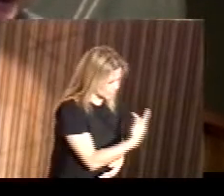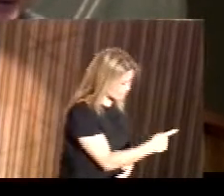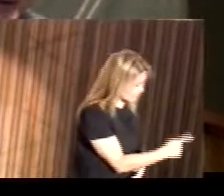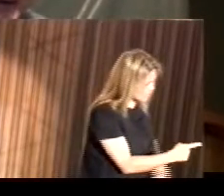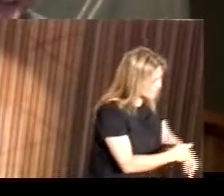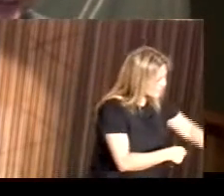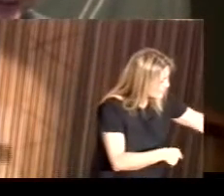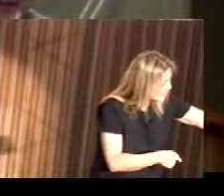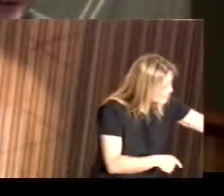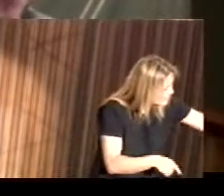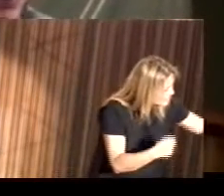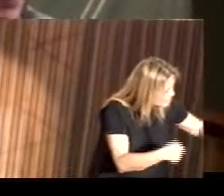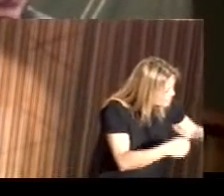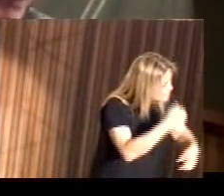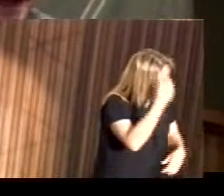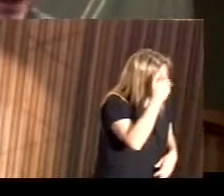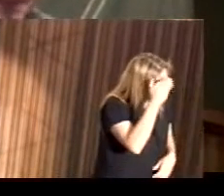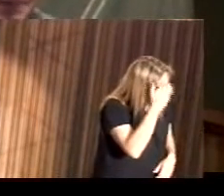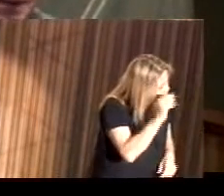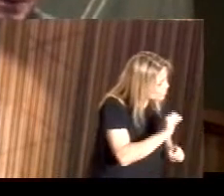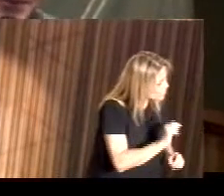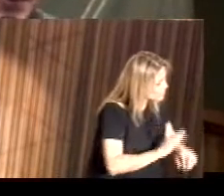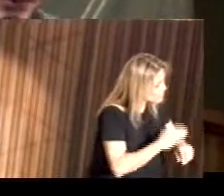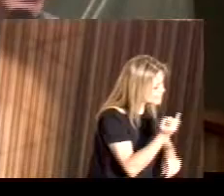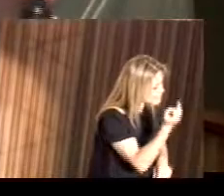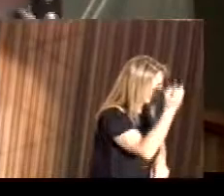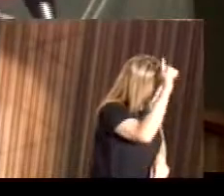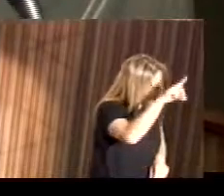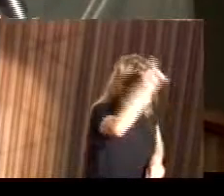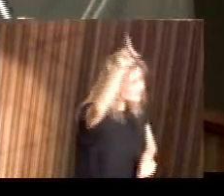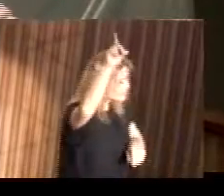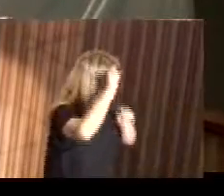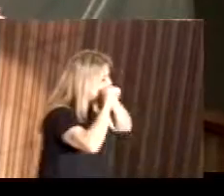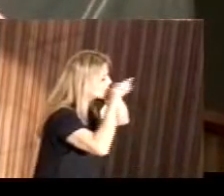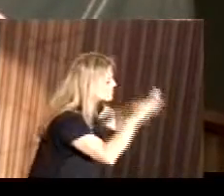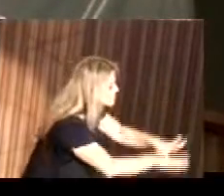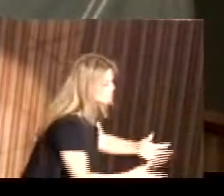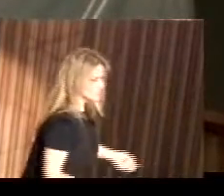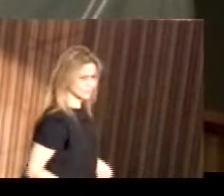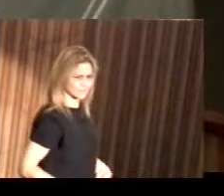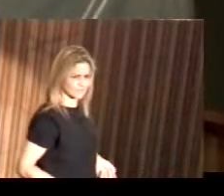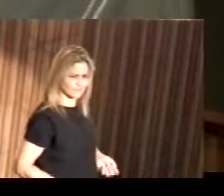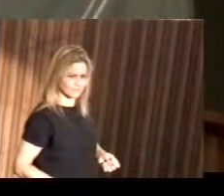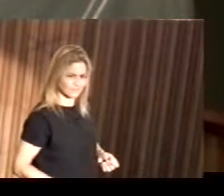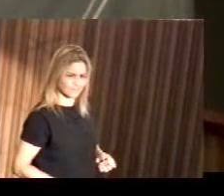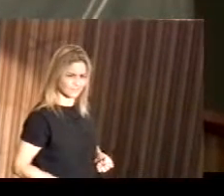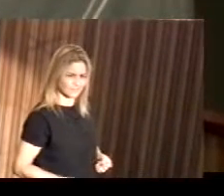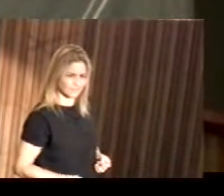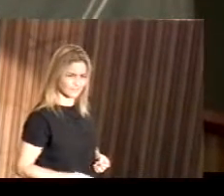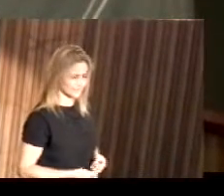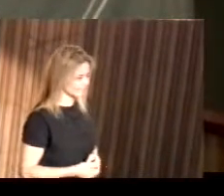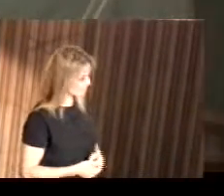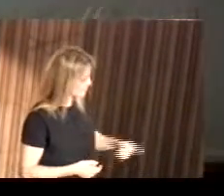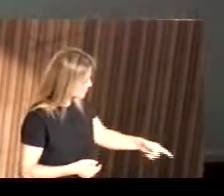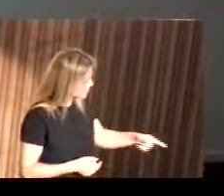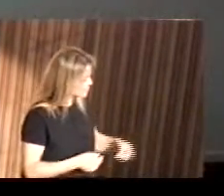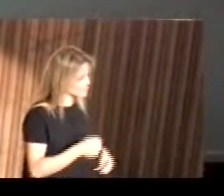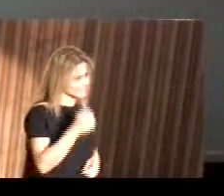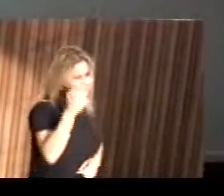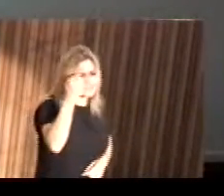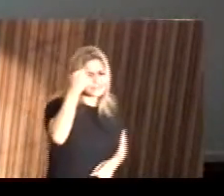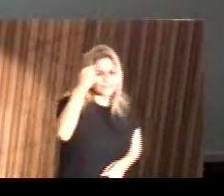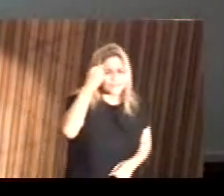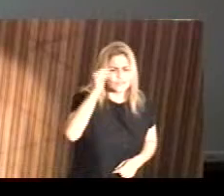pudessem entender que mais vale a bênção de Deus do que qualquer outra coisa. Você pode imaginar